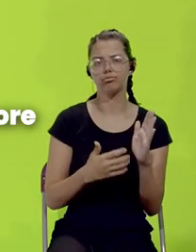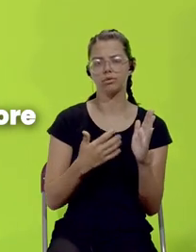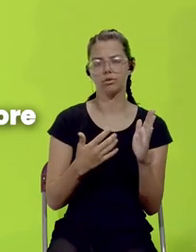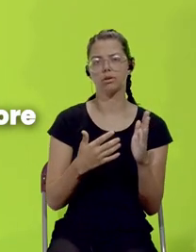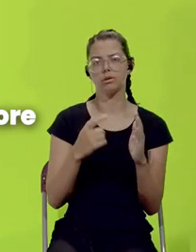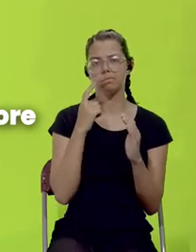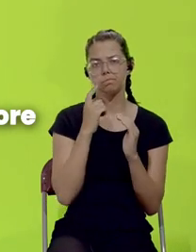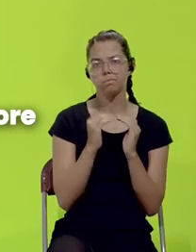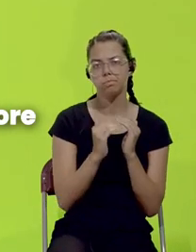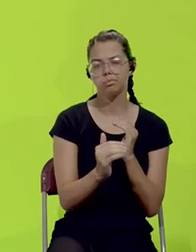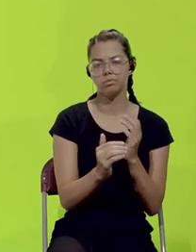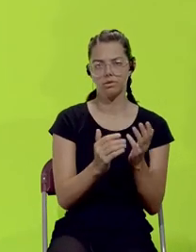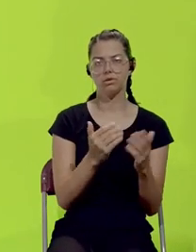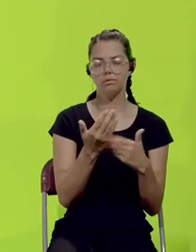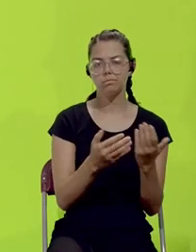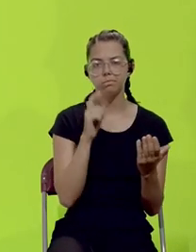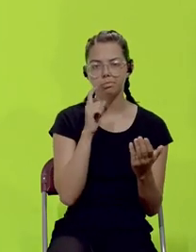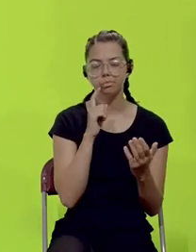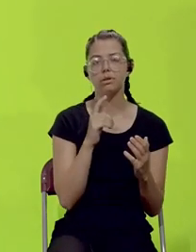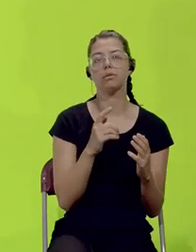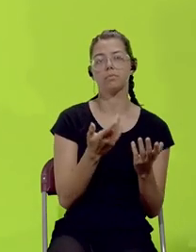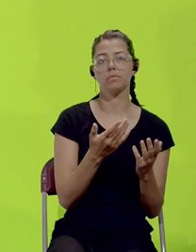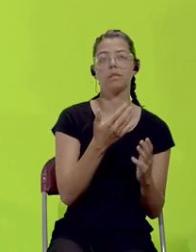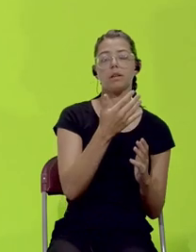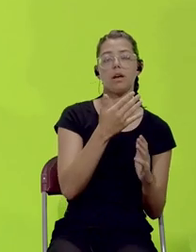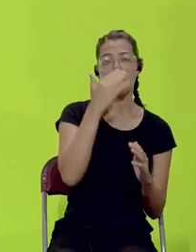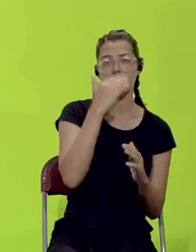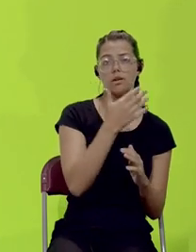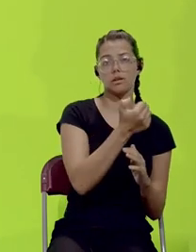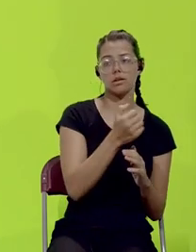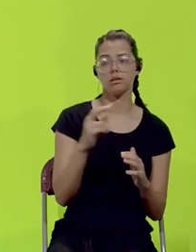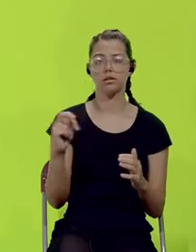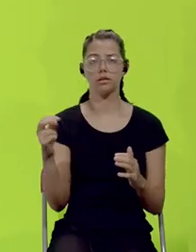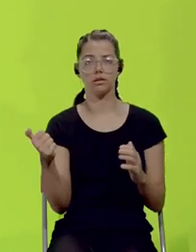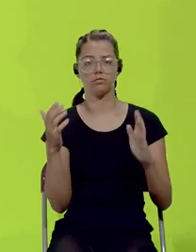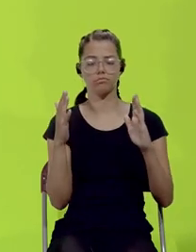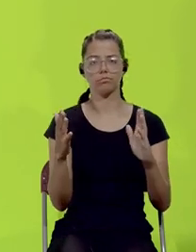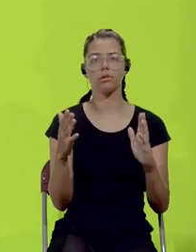15 e 35 que mais compram, não é? Se temos todas as questões relativas a uma